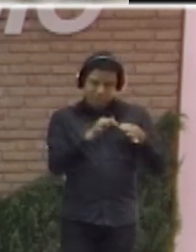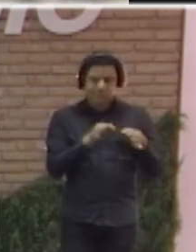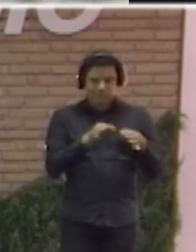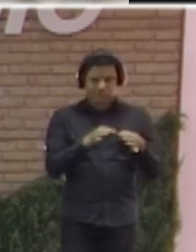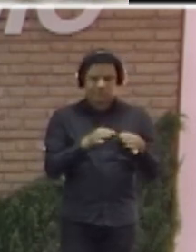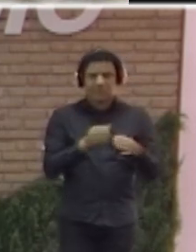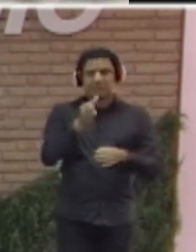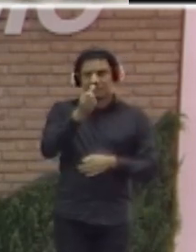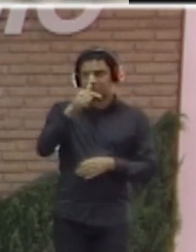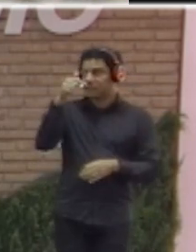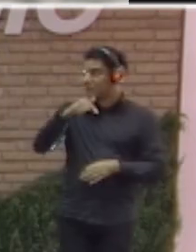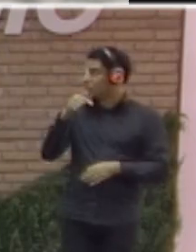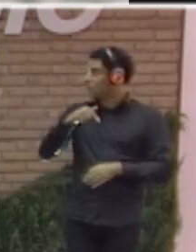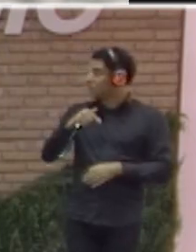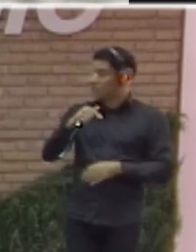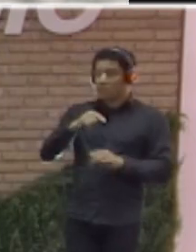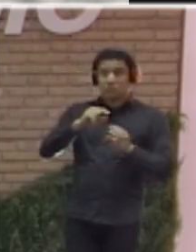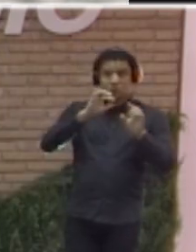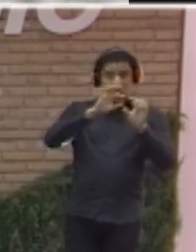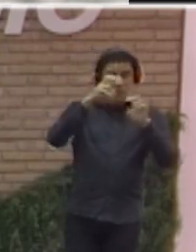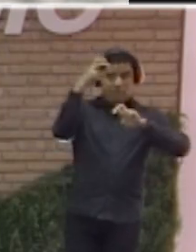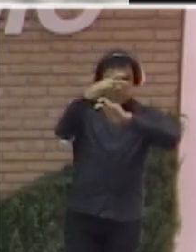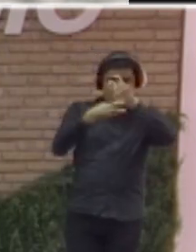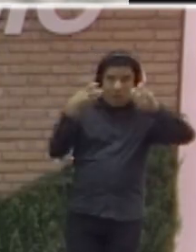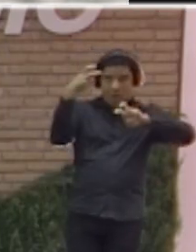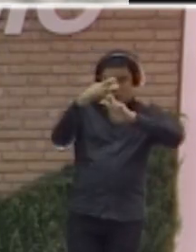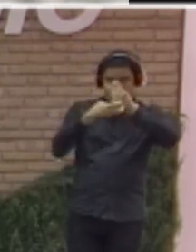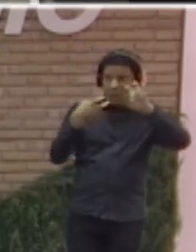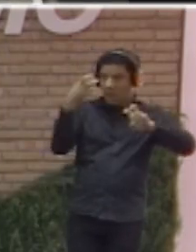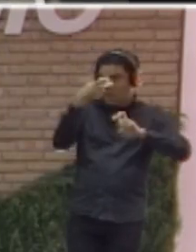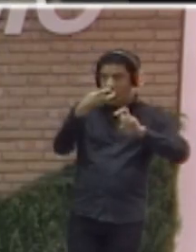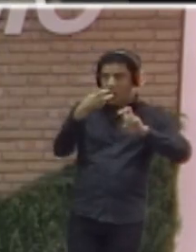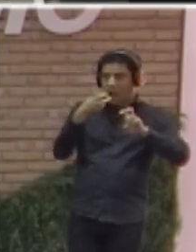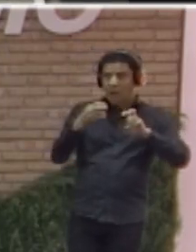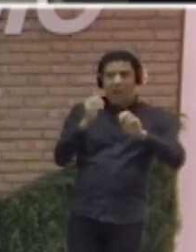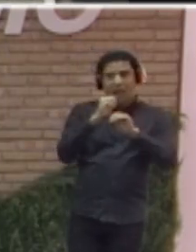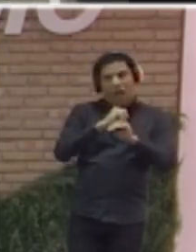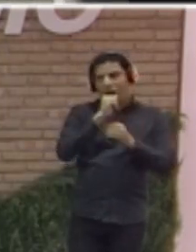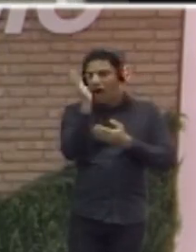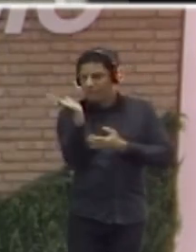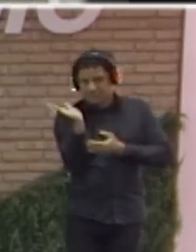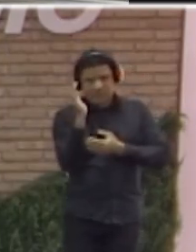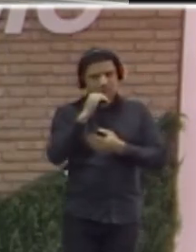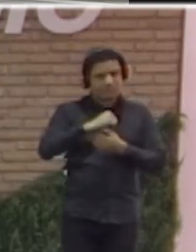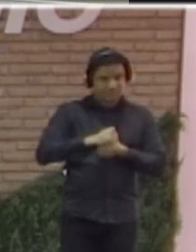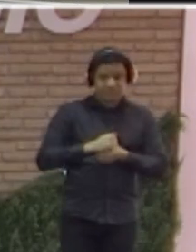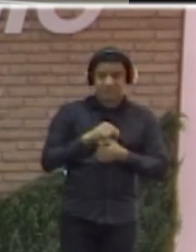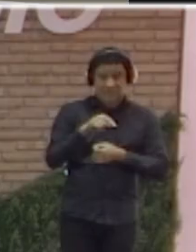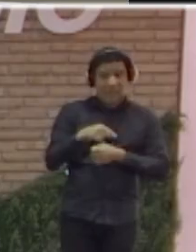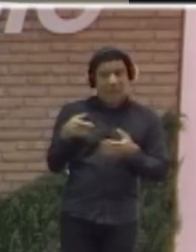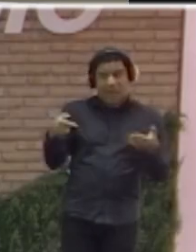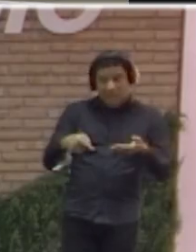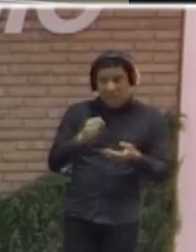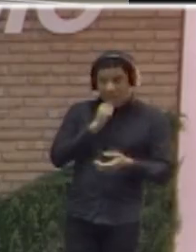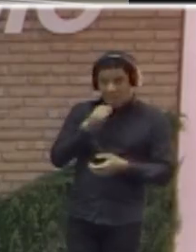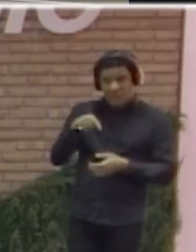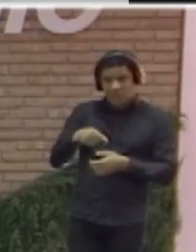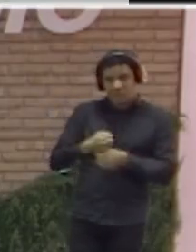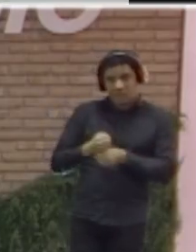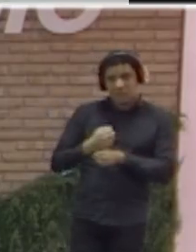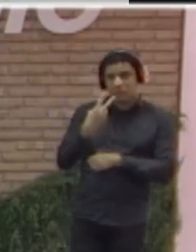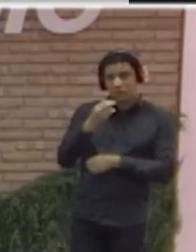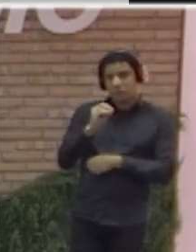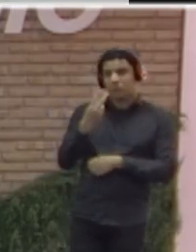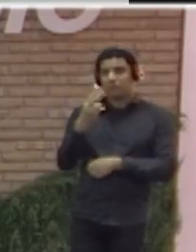86% da London Eye foi construída off-site. Isso é algo que falamos o tempo todo, mesmo agora em 2025, a importância